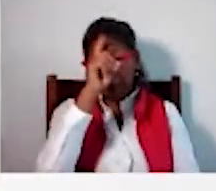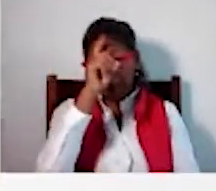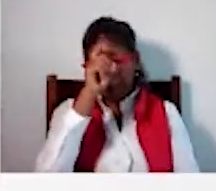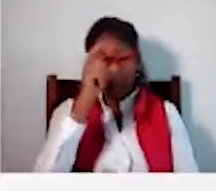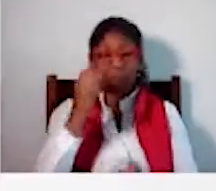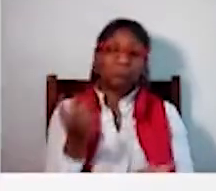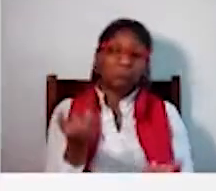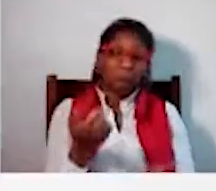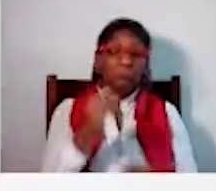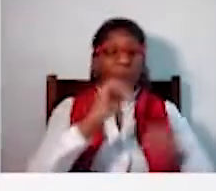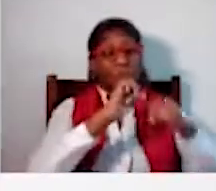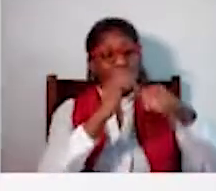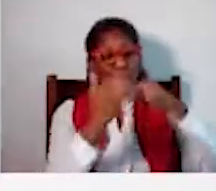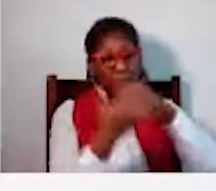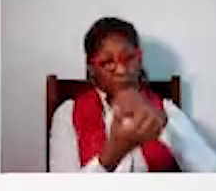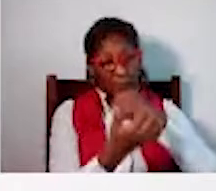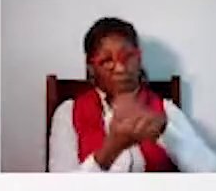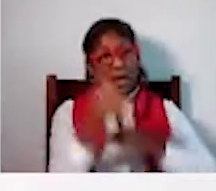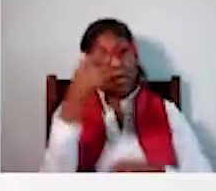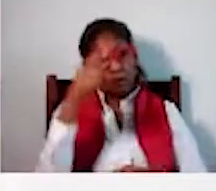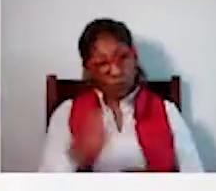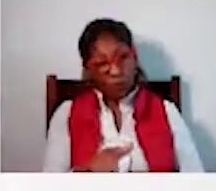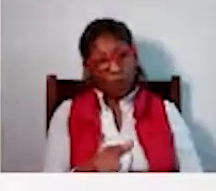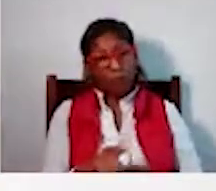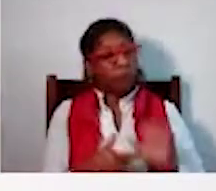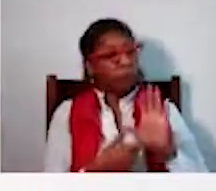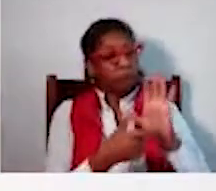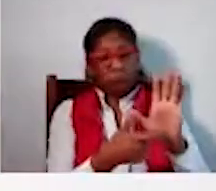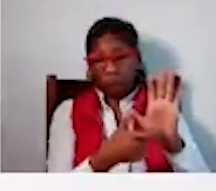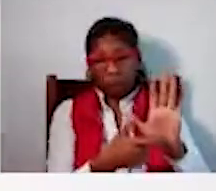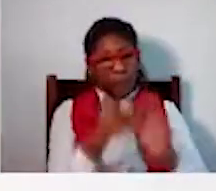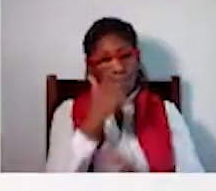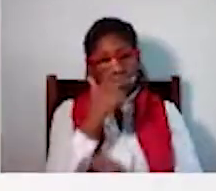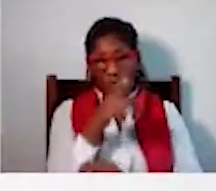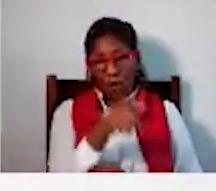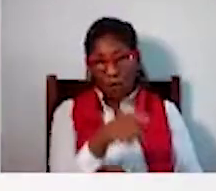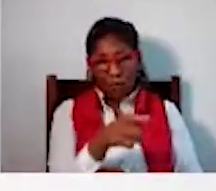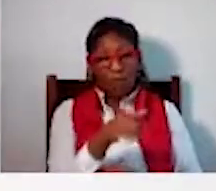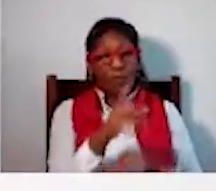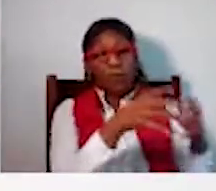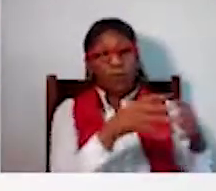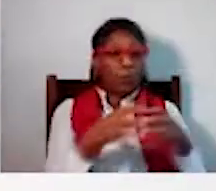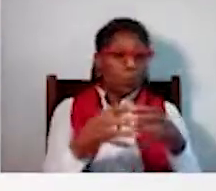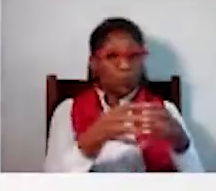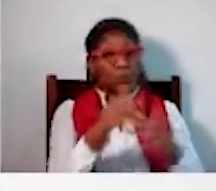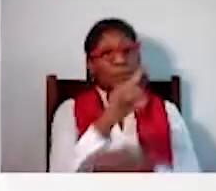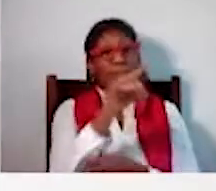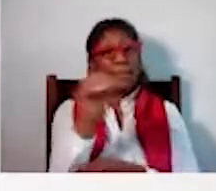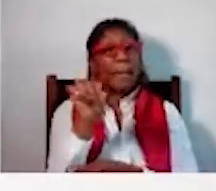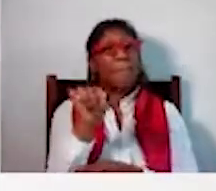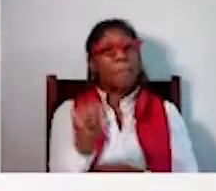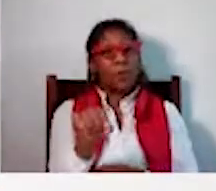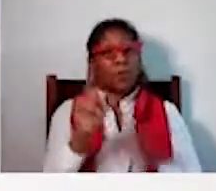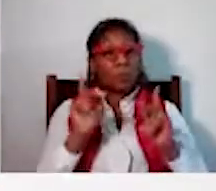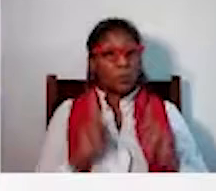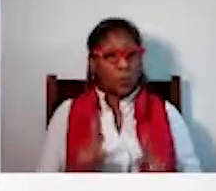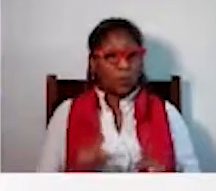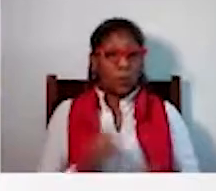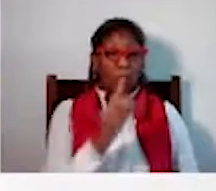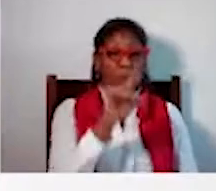pela população, mais uma vez, é esse mesmo dado, só que por grupos de 100 mil habitantes, eram